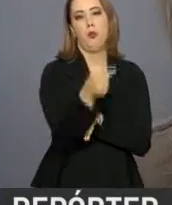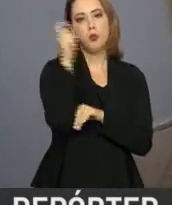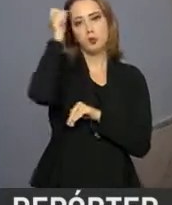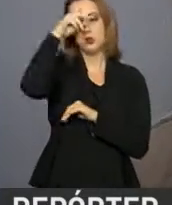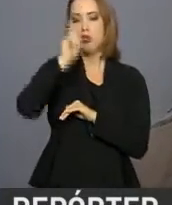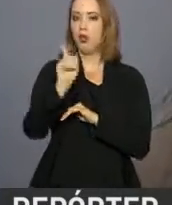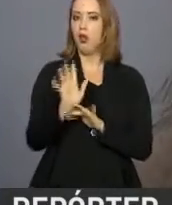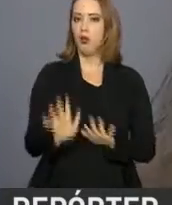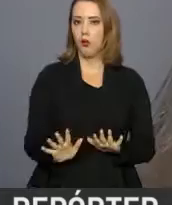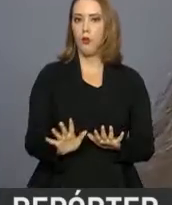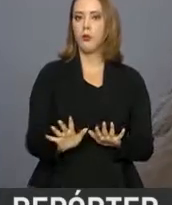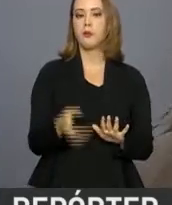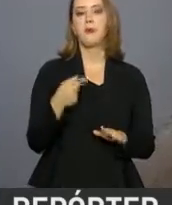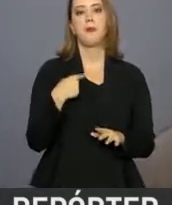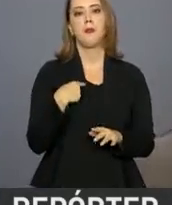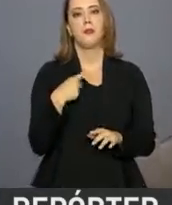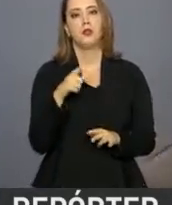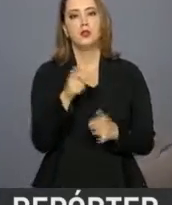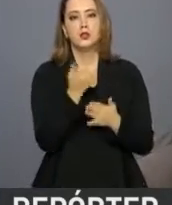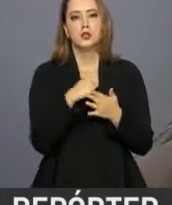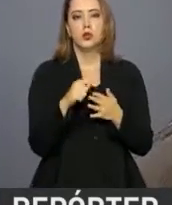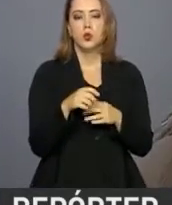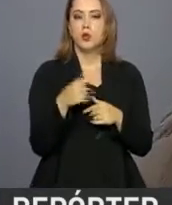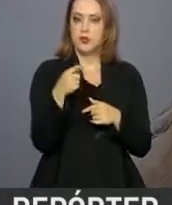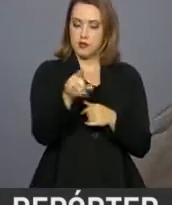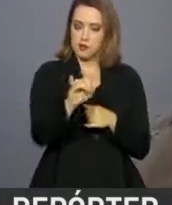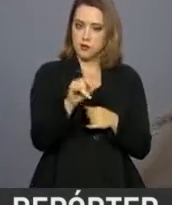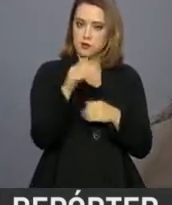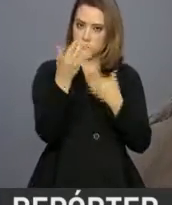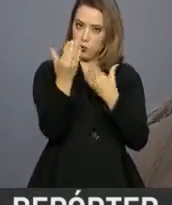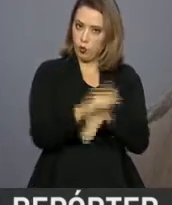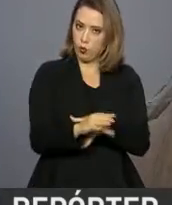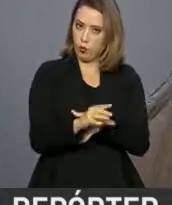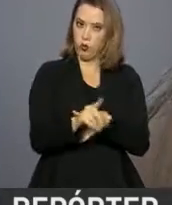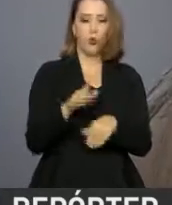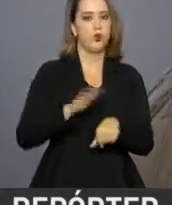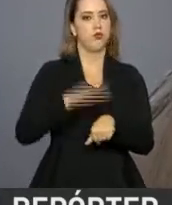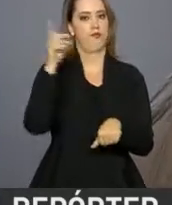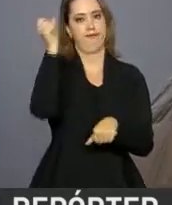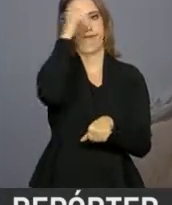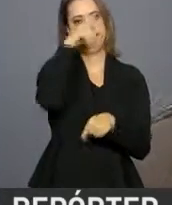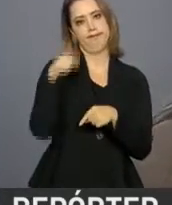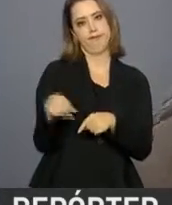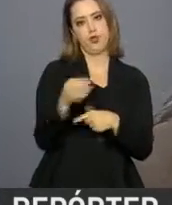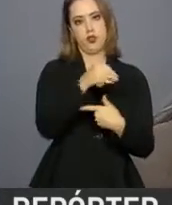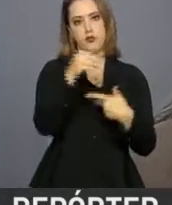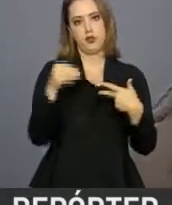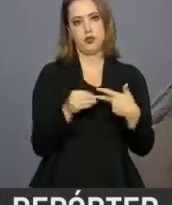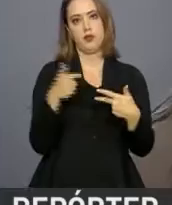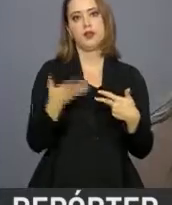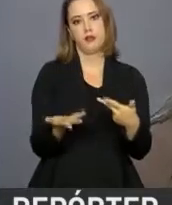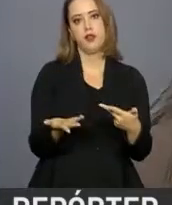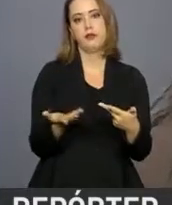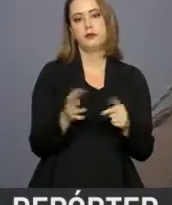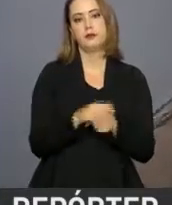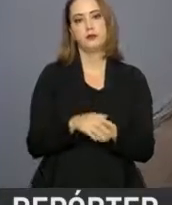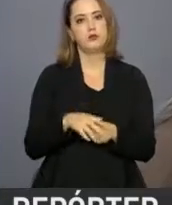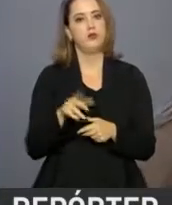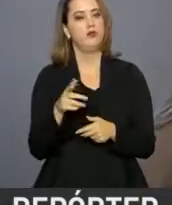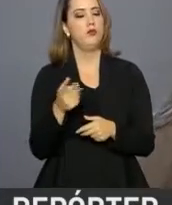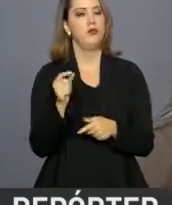muito grandes as exigências dos concursos públicos são bem maiores que as do enem e do paso do vestibular também são bem